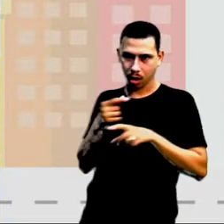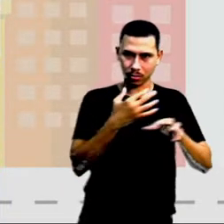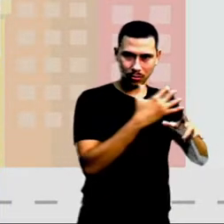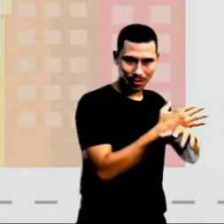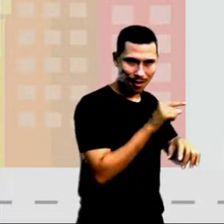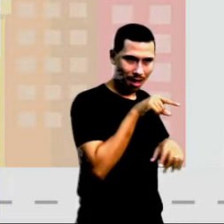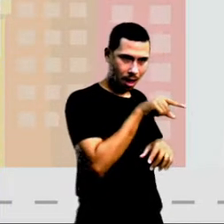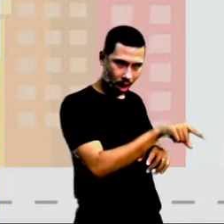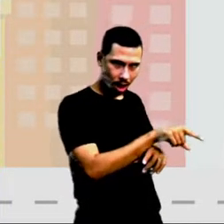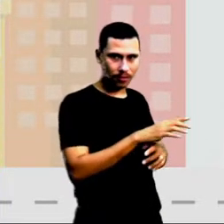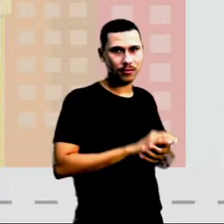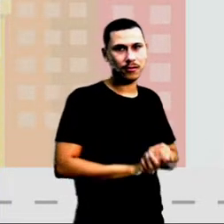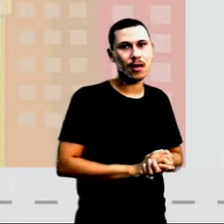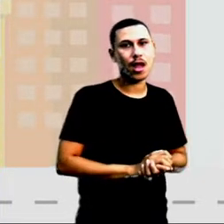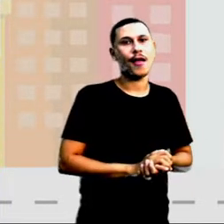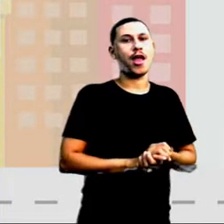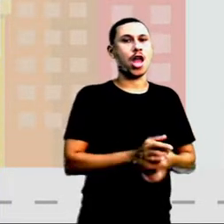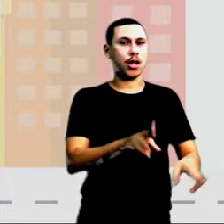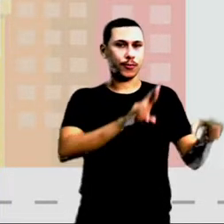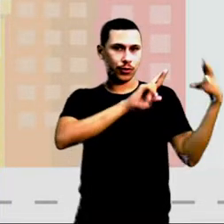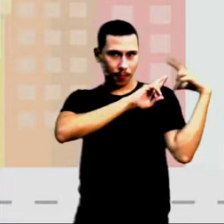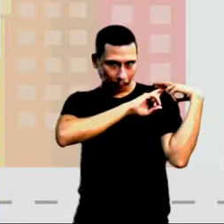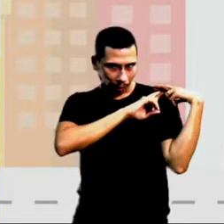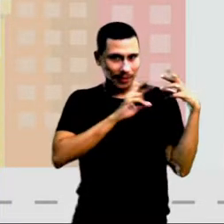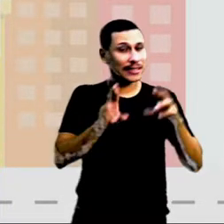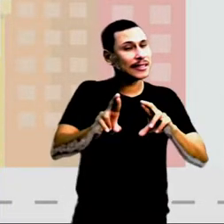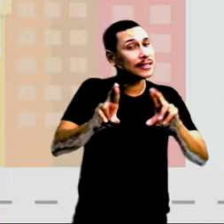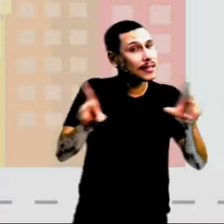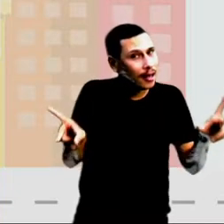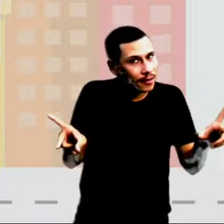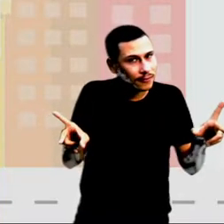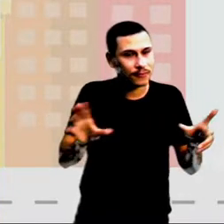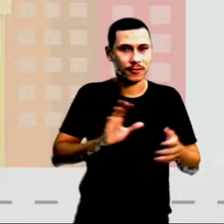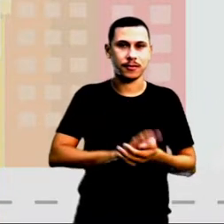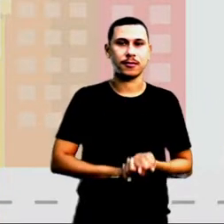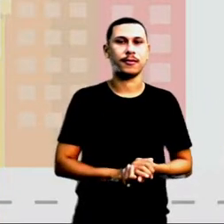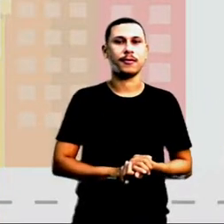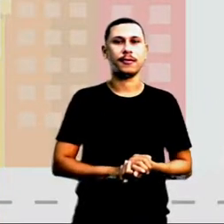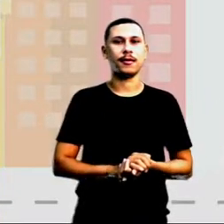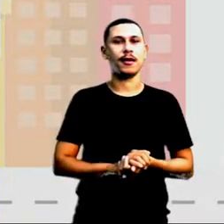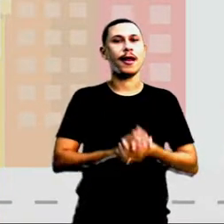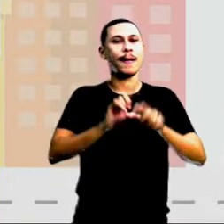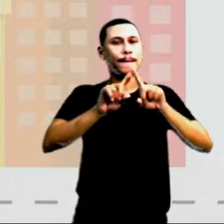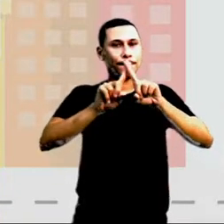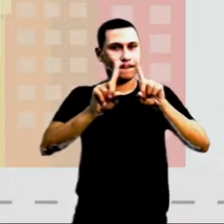possuem funções e atividades o quê? Diferente,